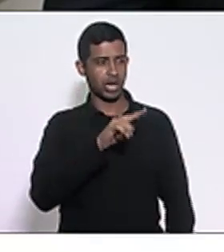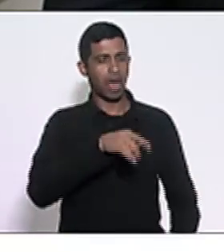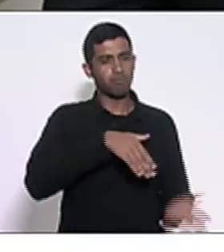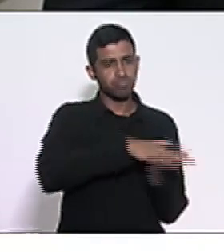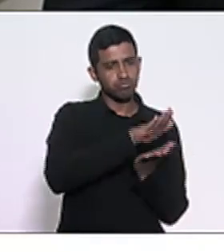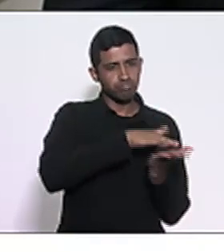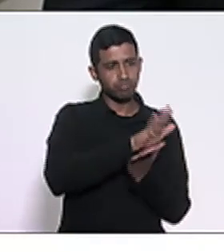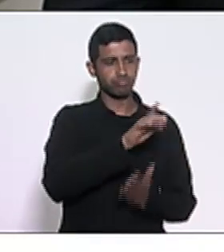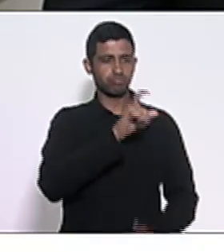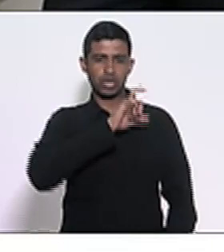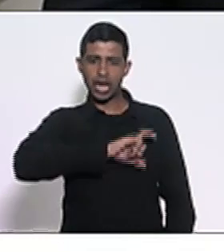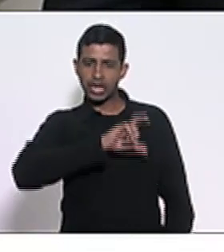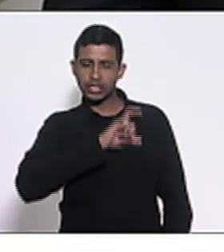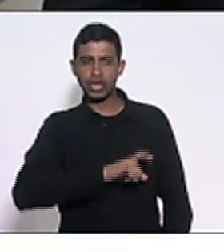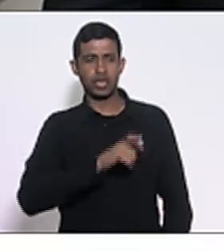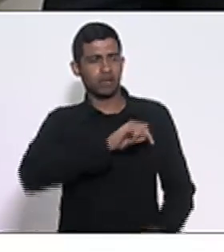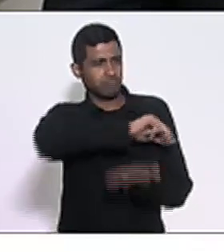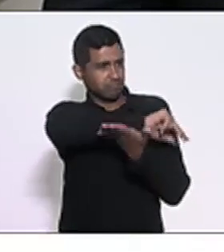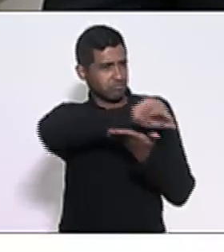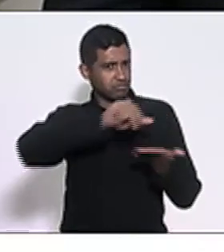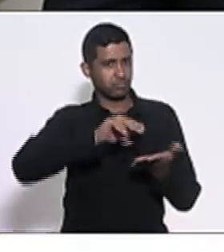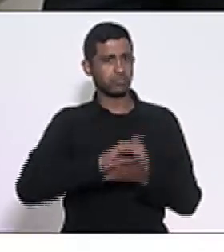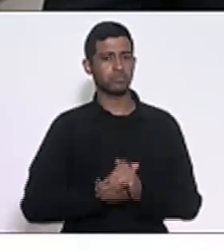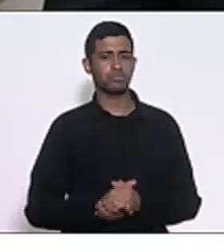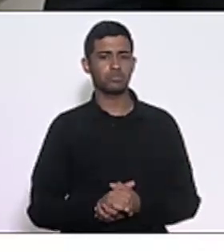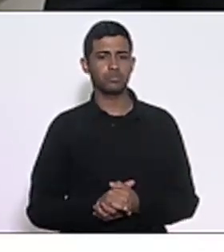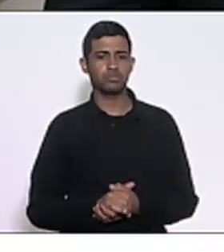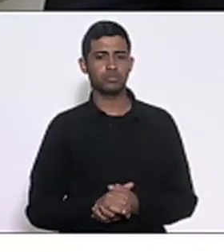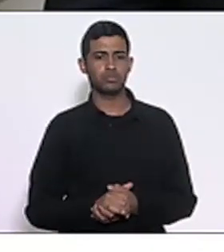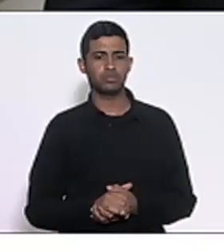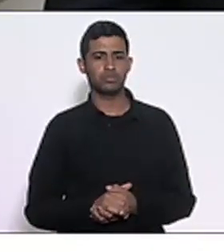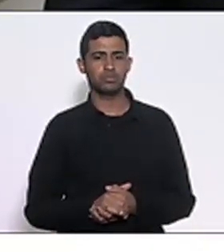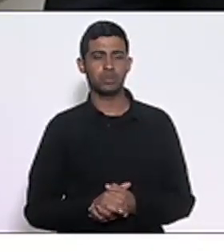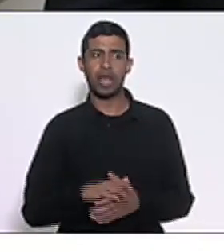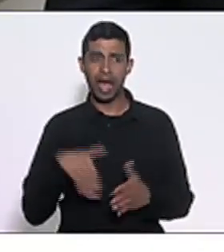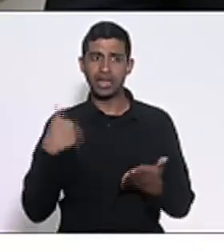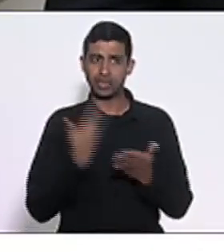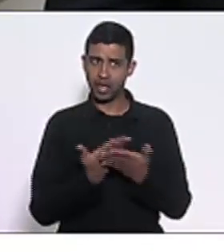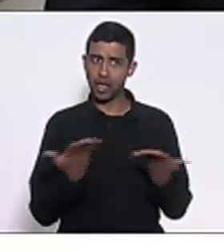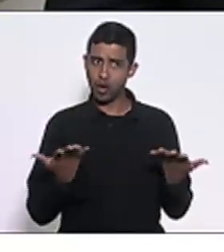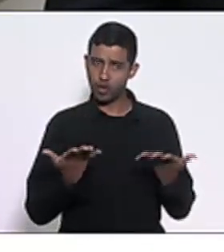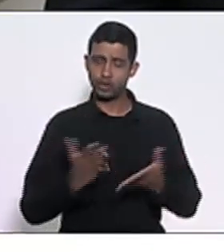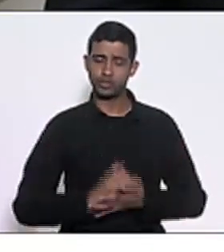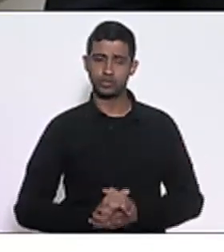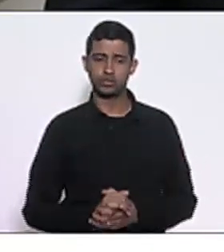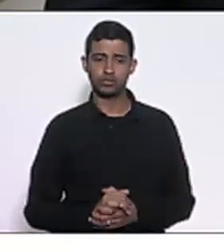habilitação e outras coisas. Inclusive a própria, ainda é até hoje,